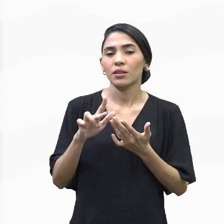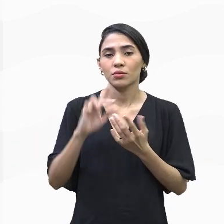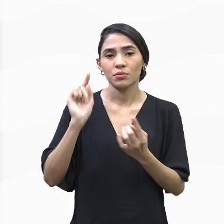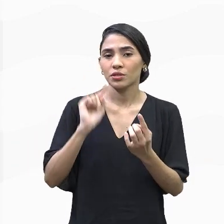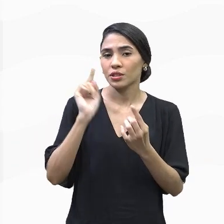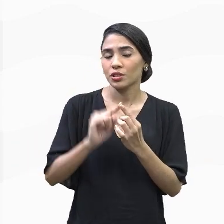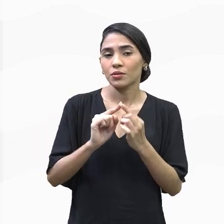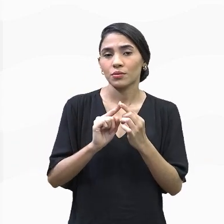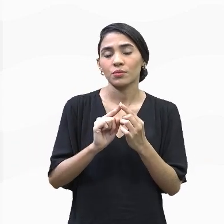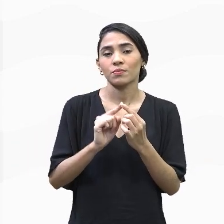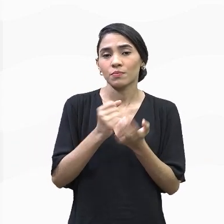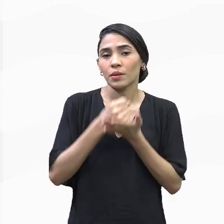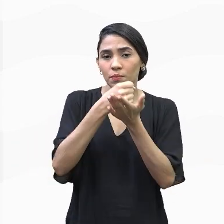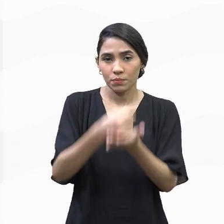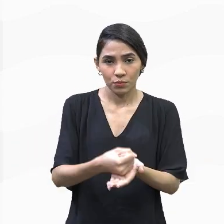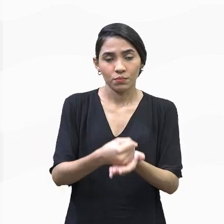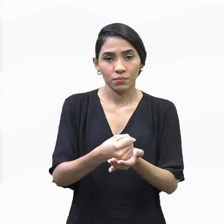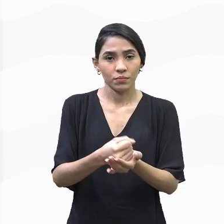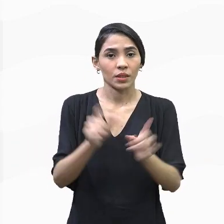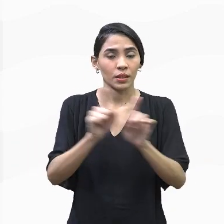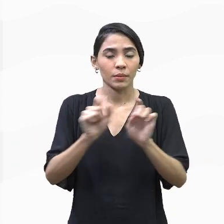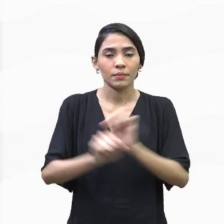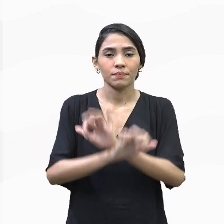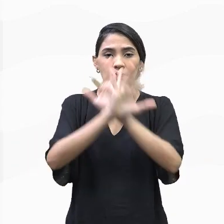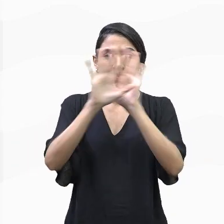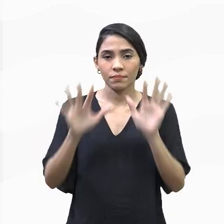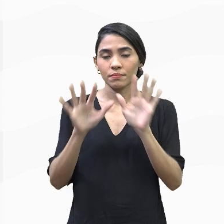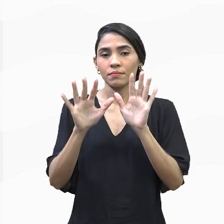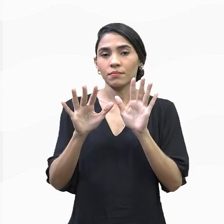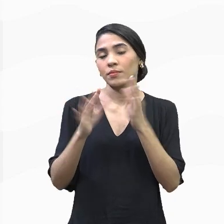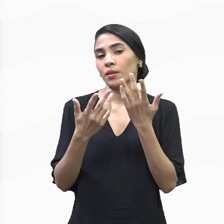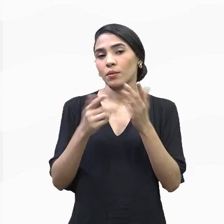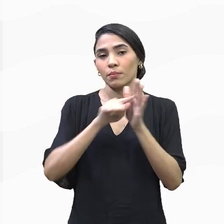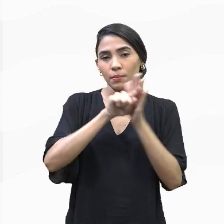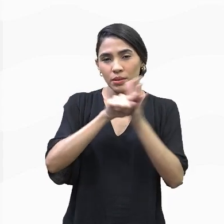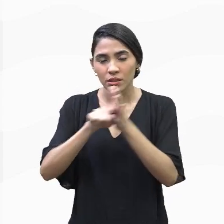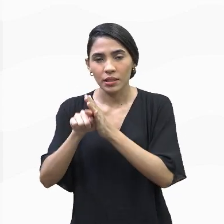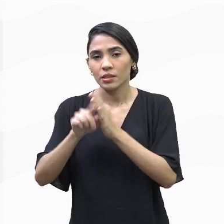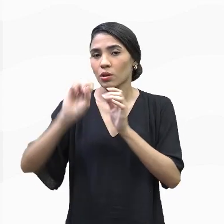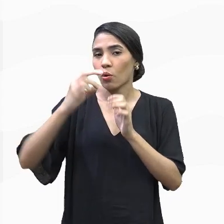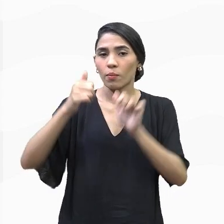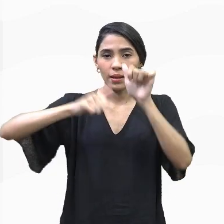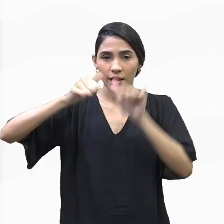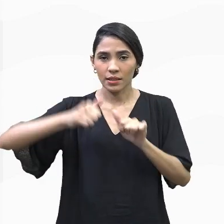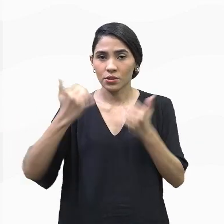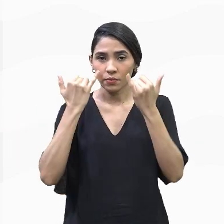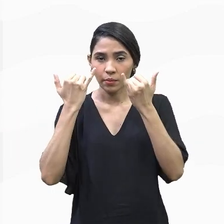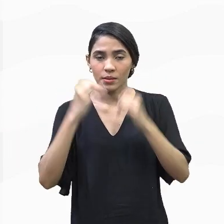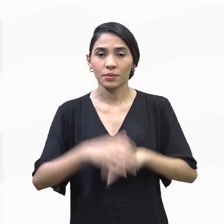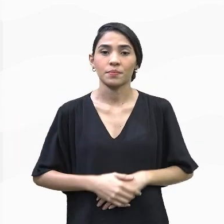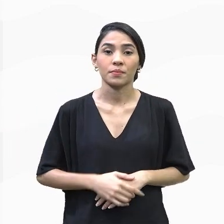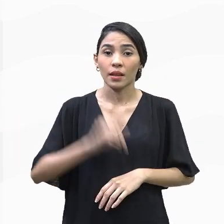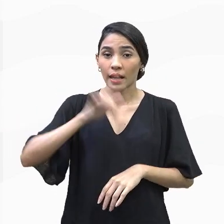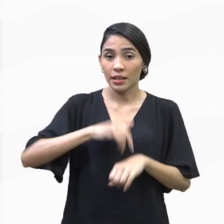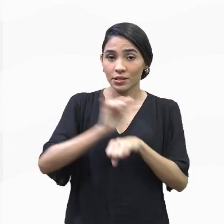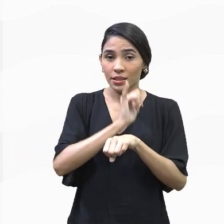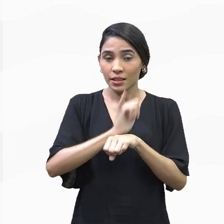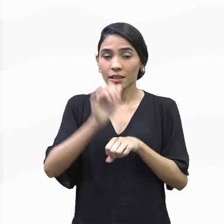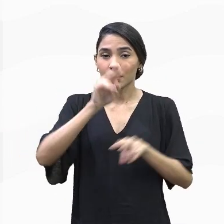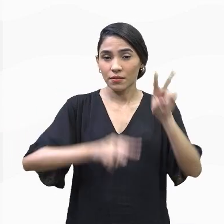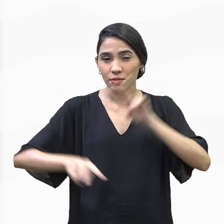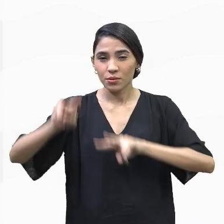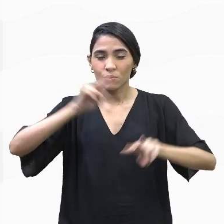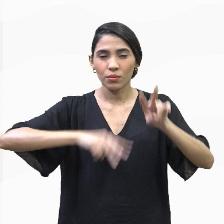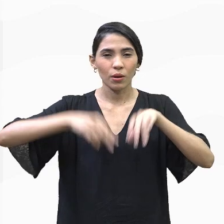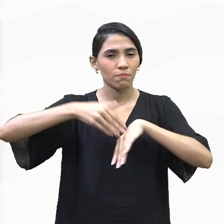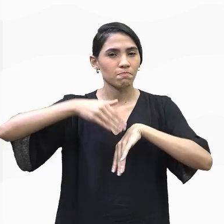auxiliar, para explicitar determinado resultado, determinada narrativa. São recursos visuais